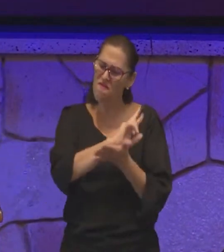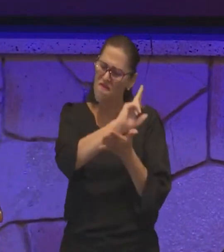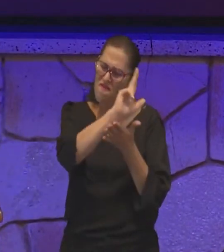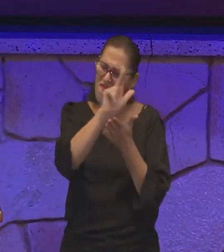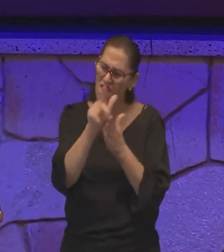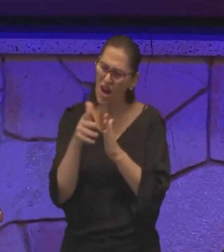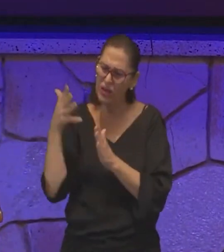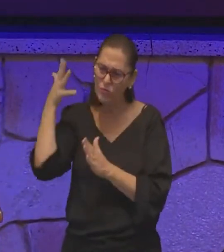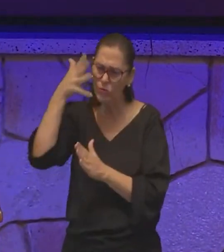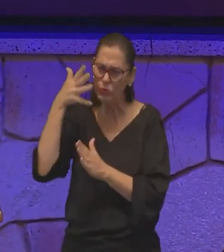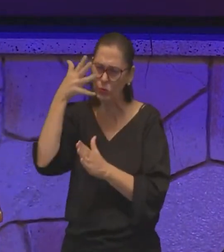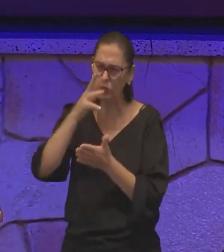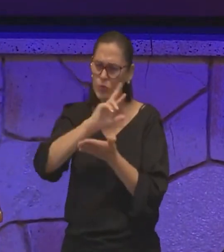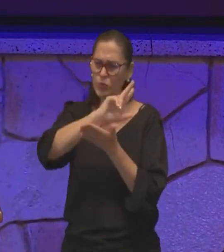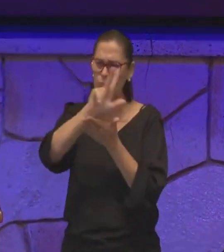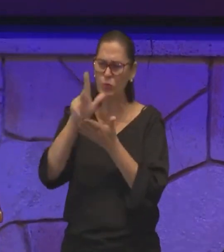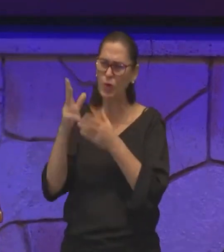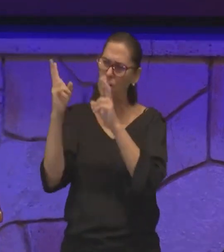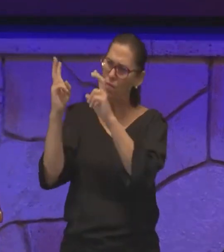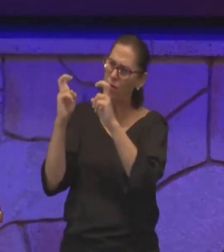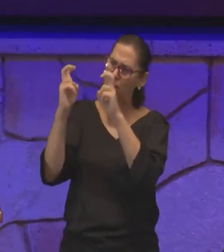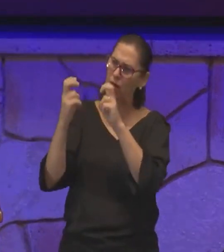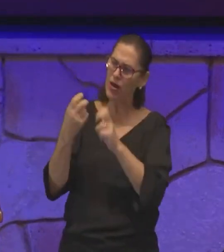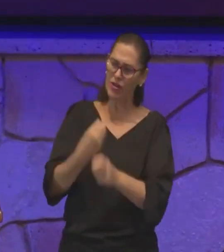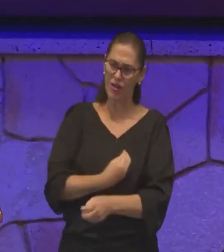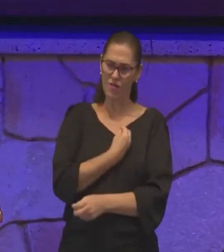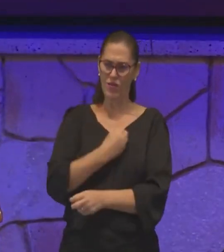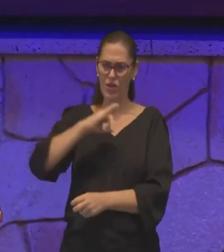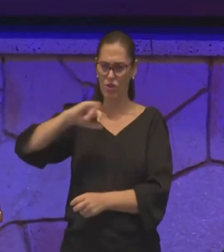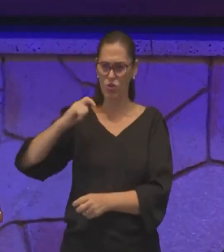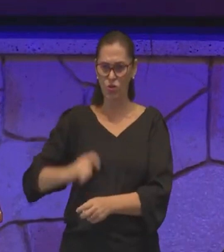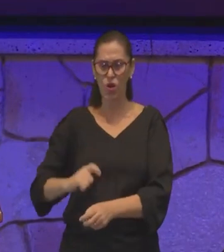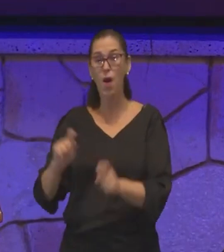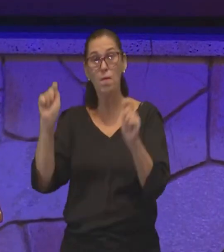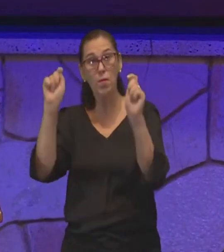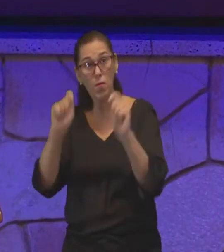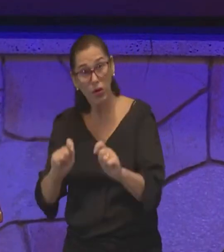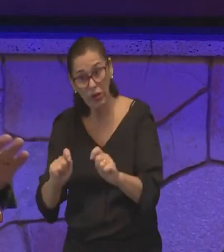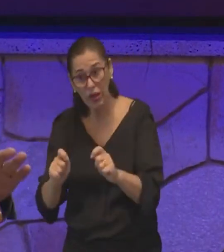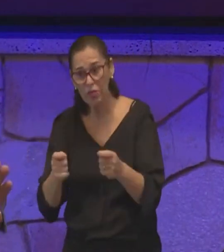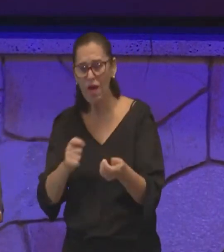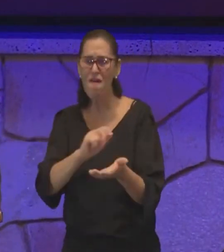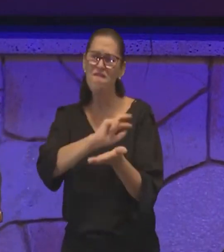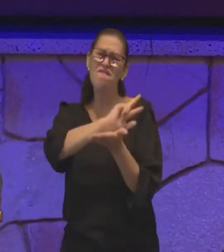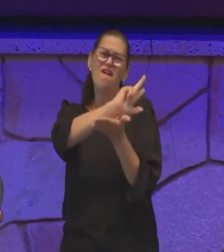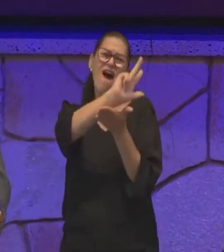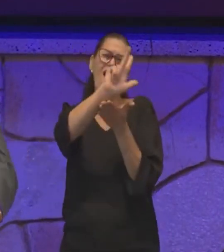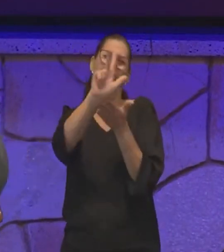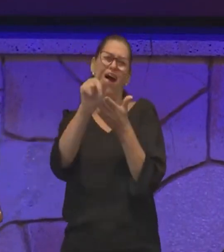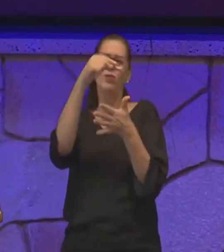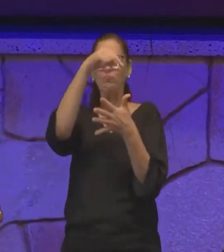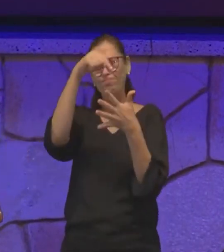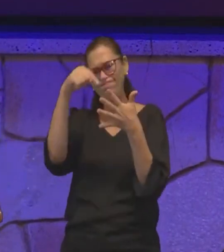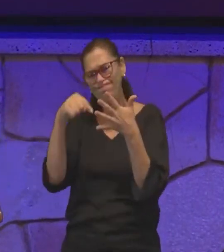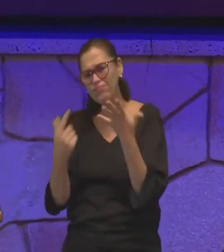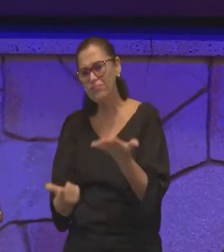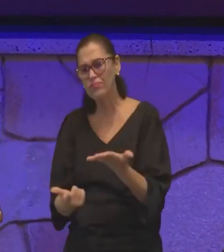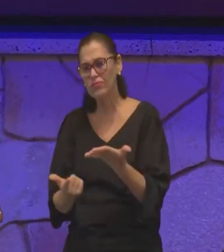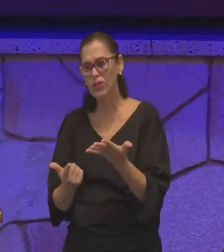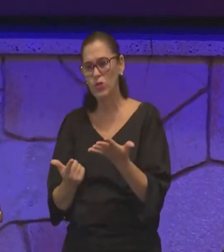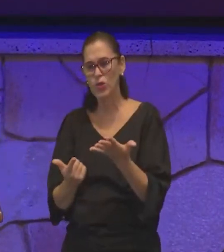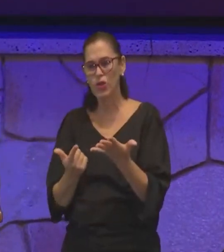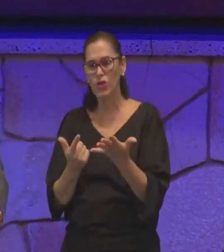ser retiradas, extraídas da vida de José. Nós podemos falar sobre vários assuntos a partir